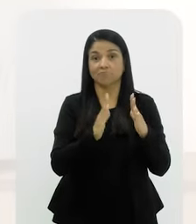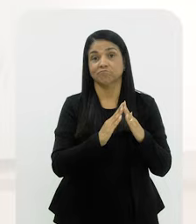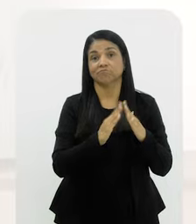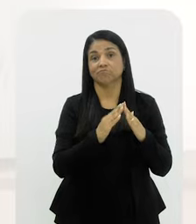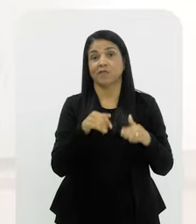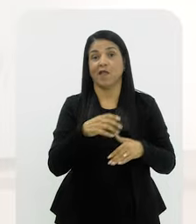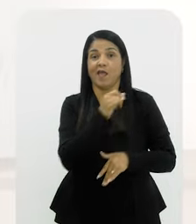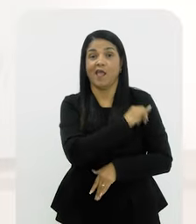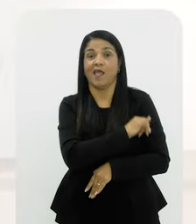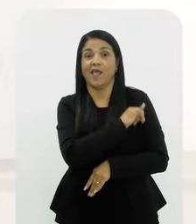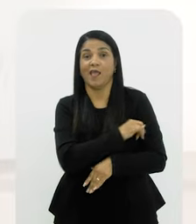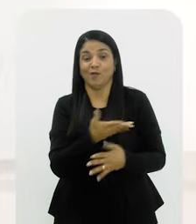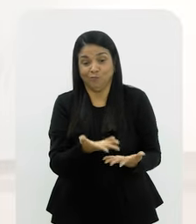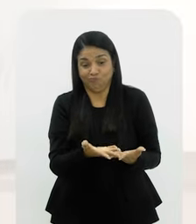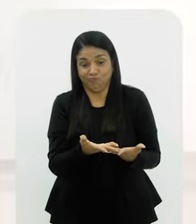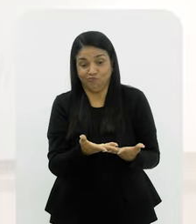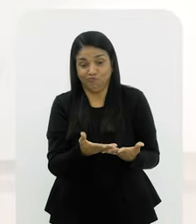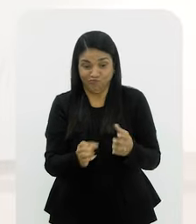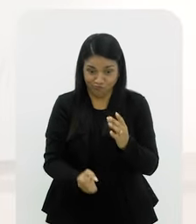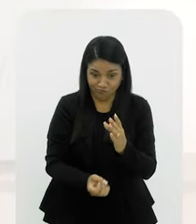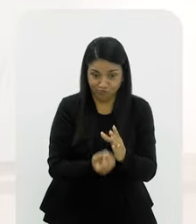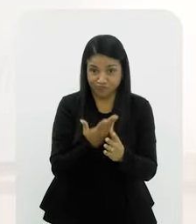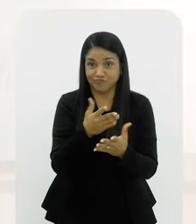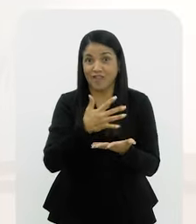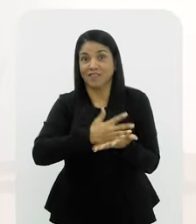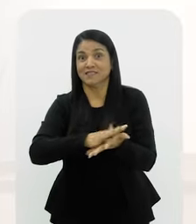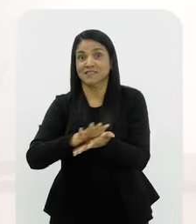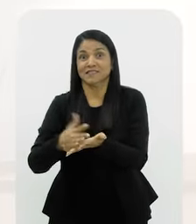É, o berço do samba. O berço do samba.